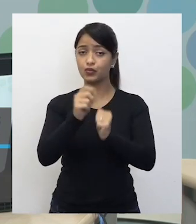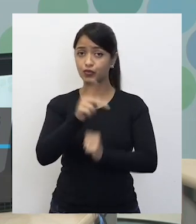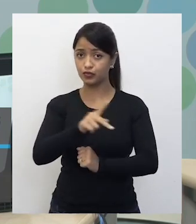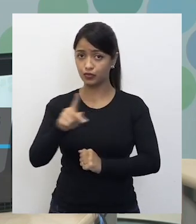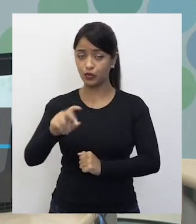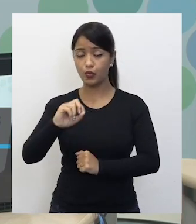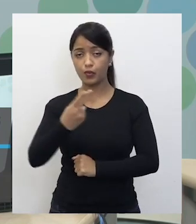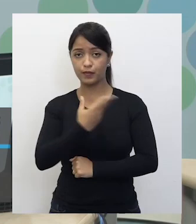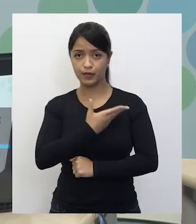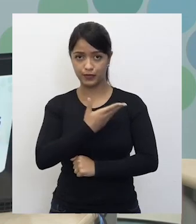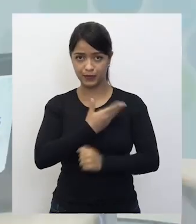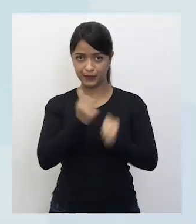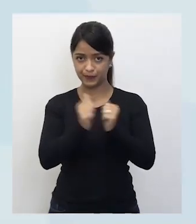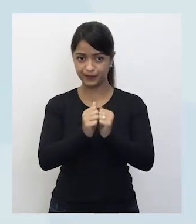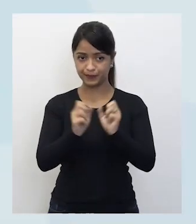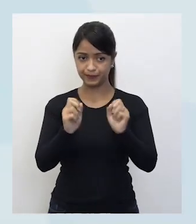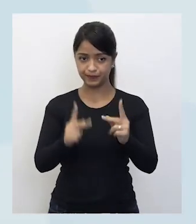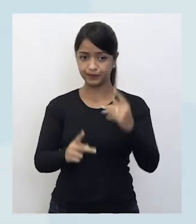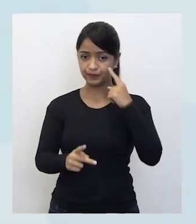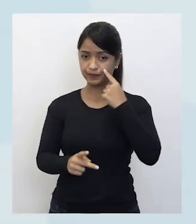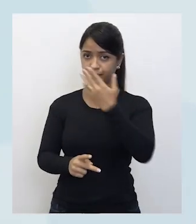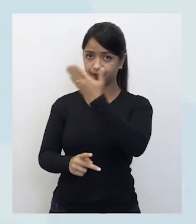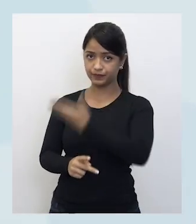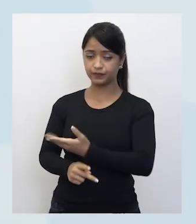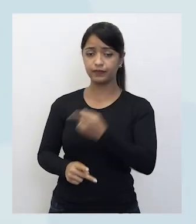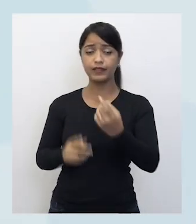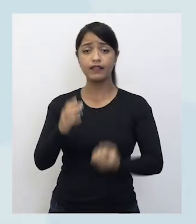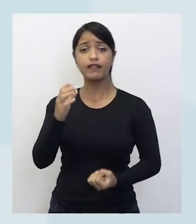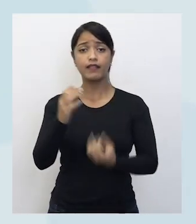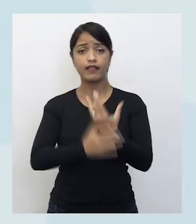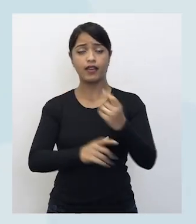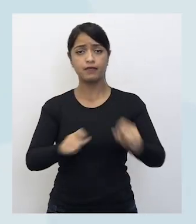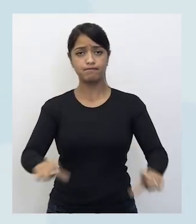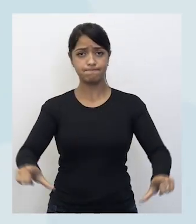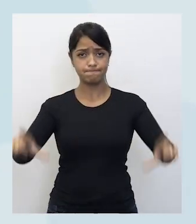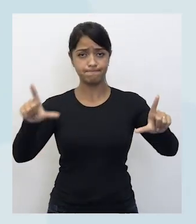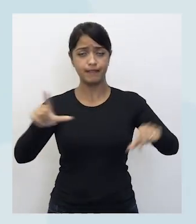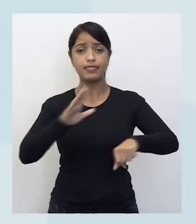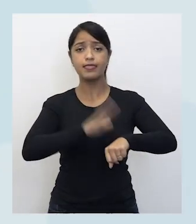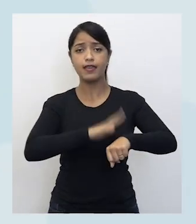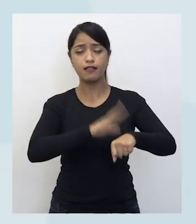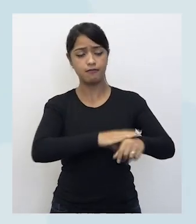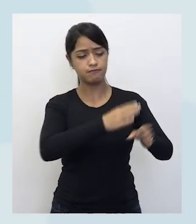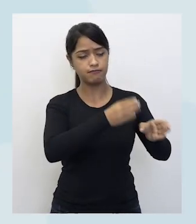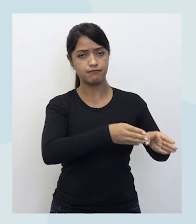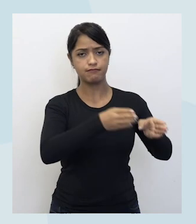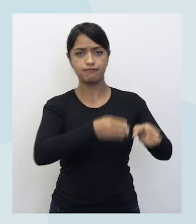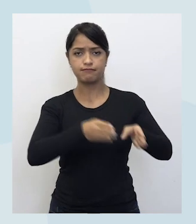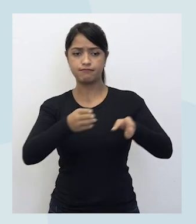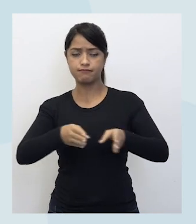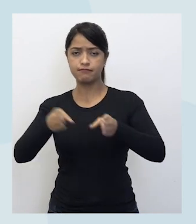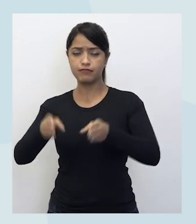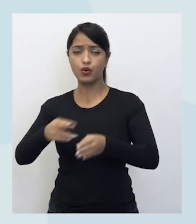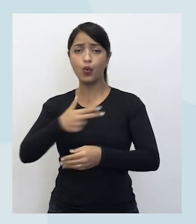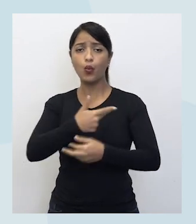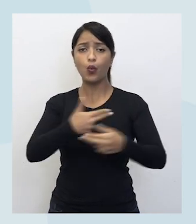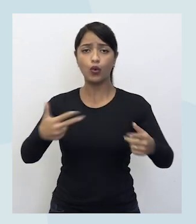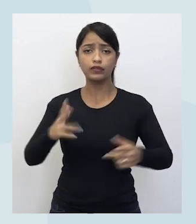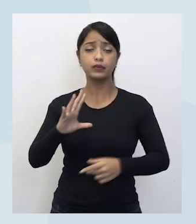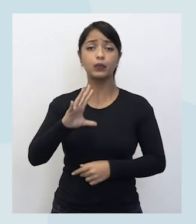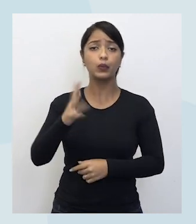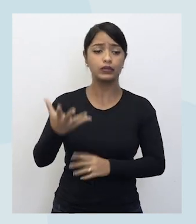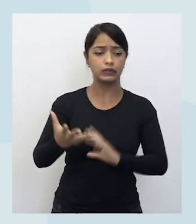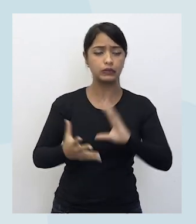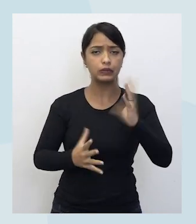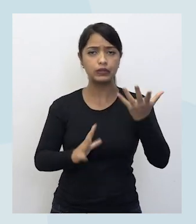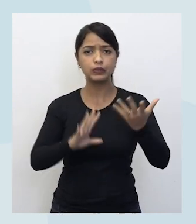aos seus colegas. Então, acompanhe. Elabore um painel cronológico dos acontecimentos ligados ao BRICS, né?